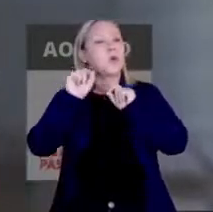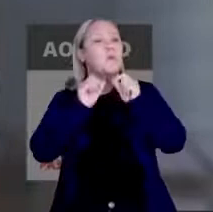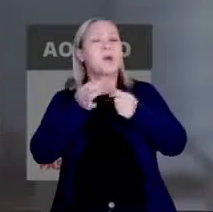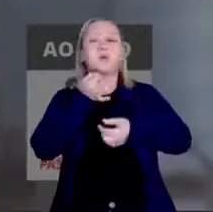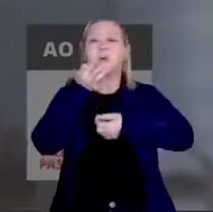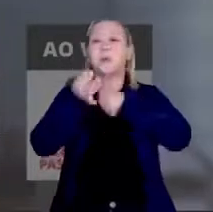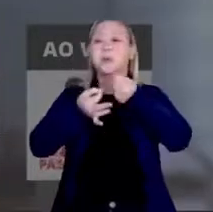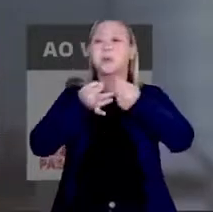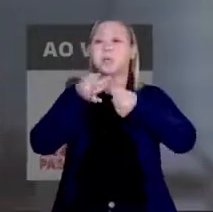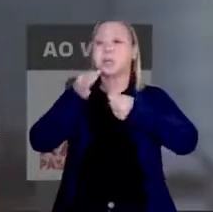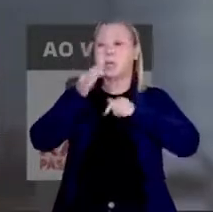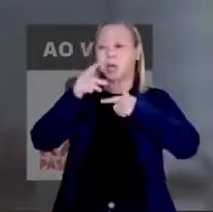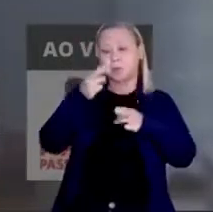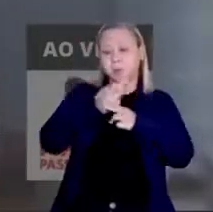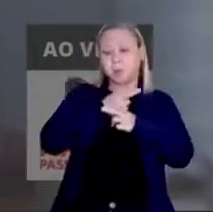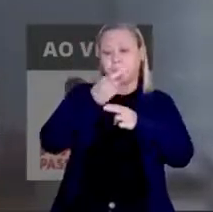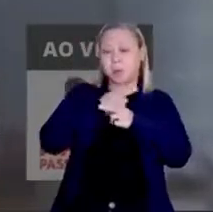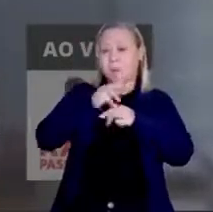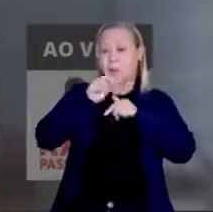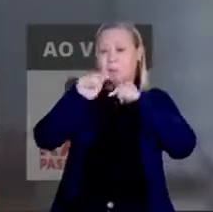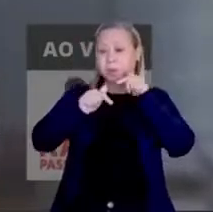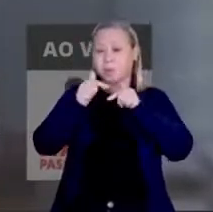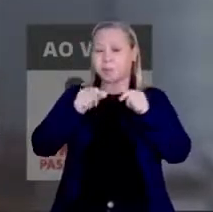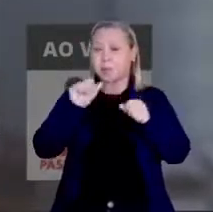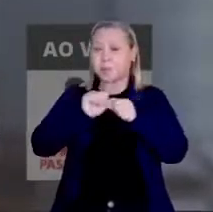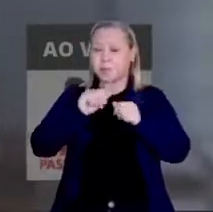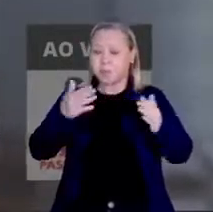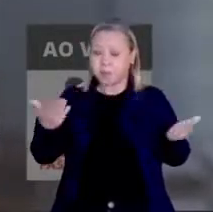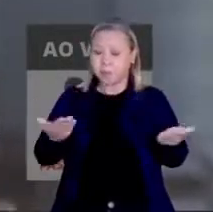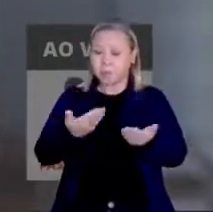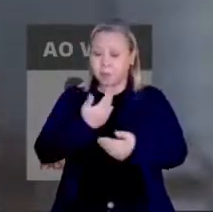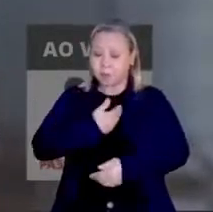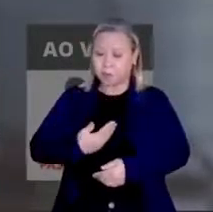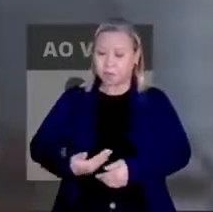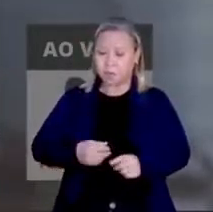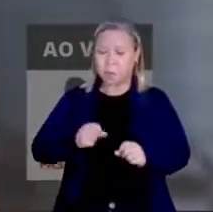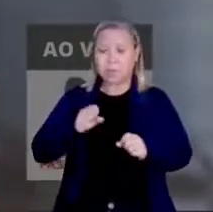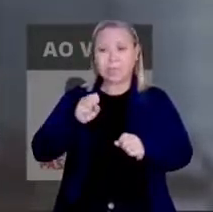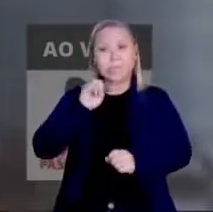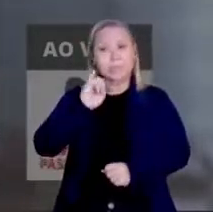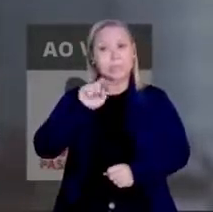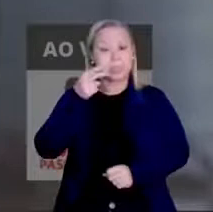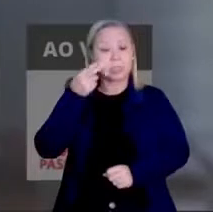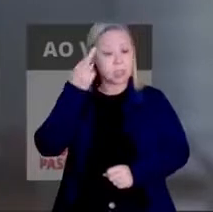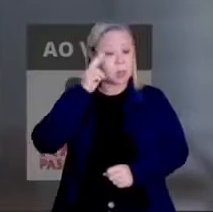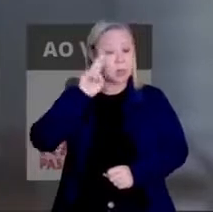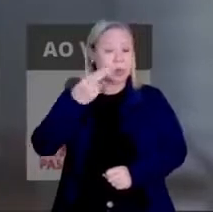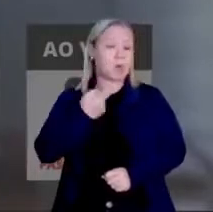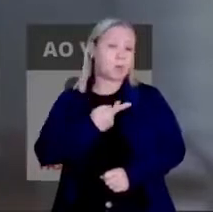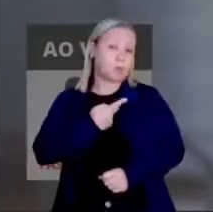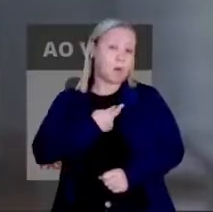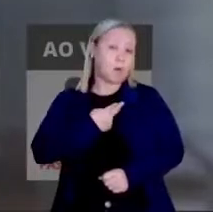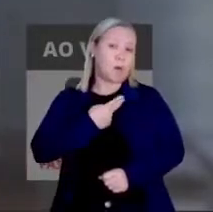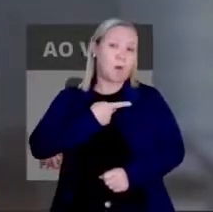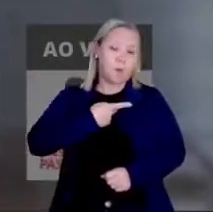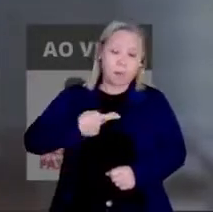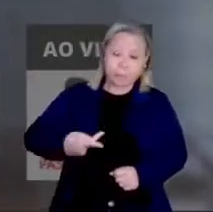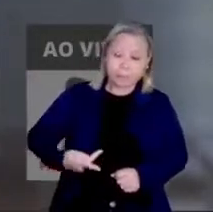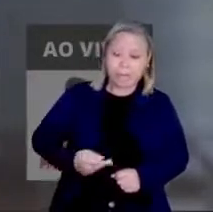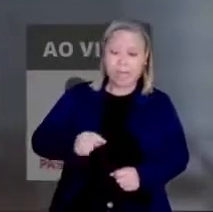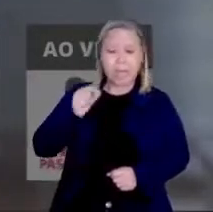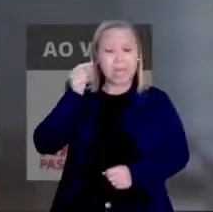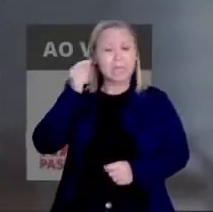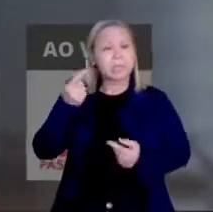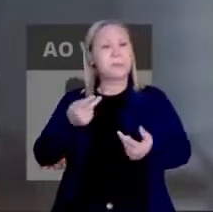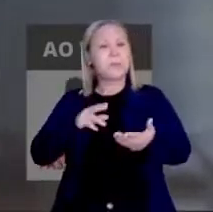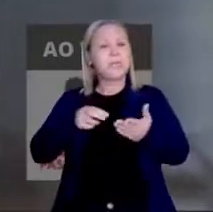na casa é para melhorar a casa, reforma no carro é para melhorar o carro, reforma num vestido é para ajustar o vestido, reforma num